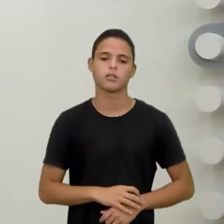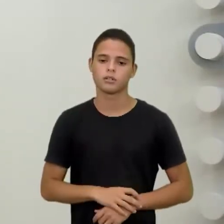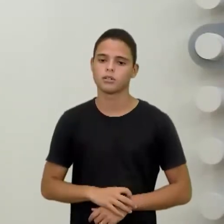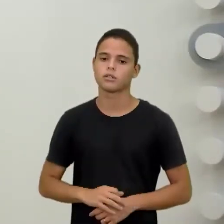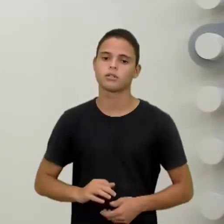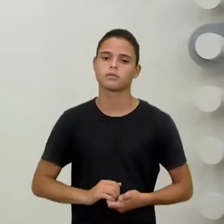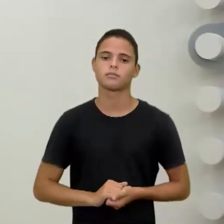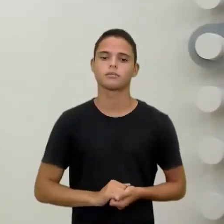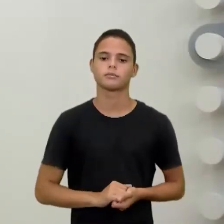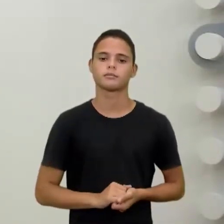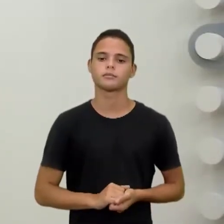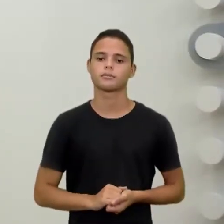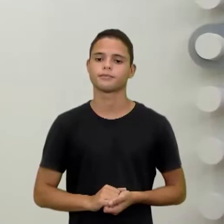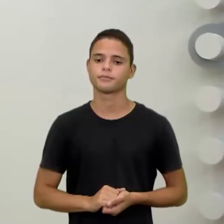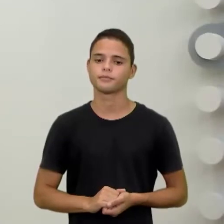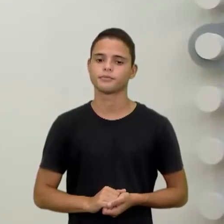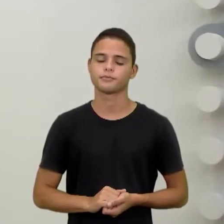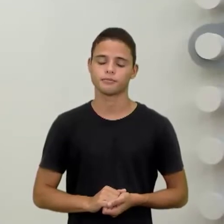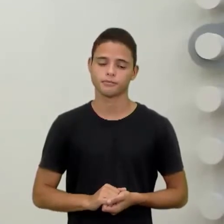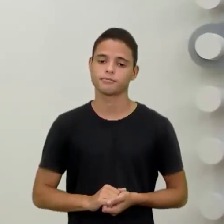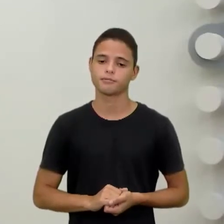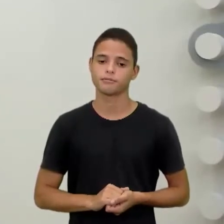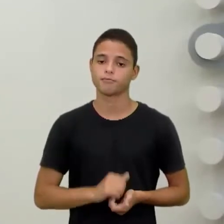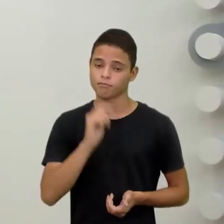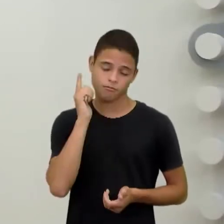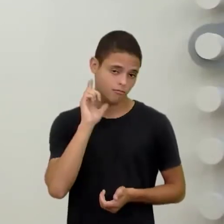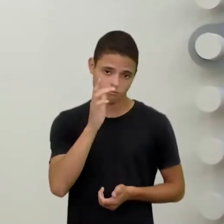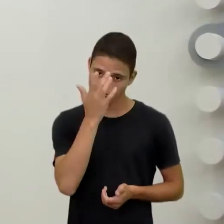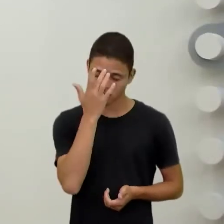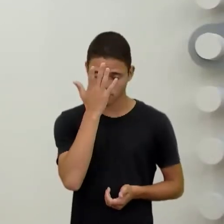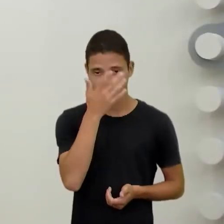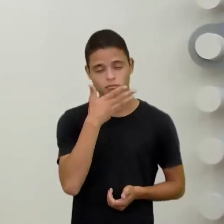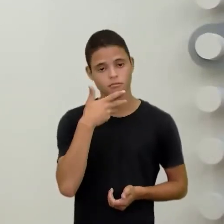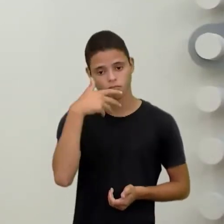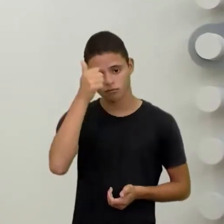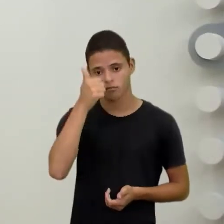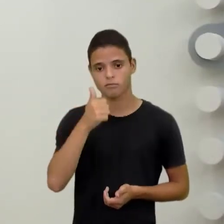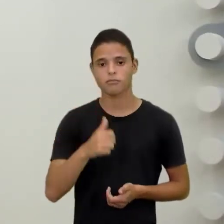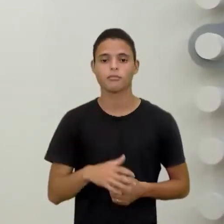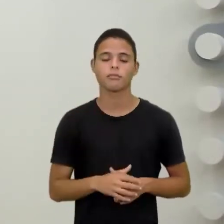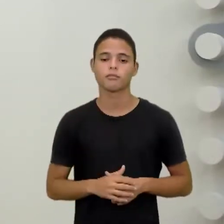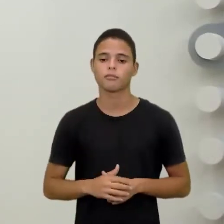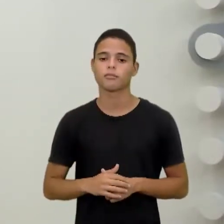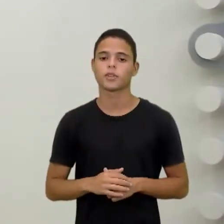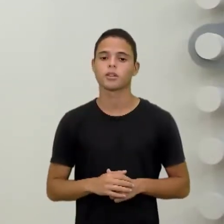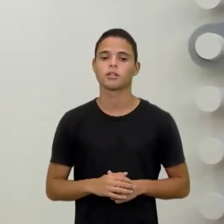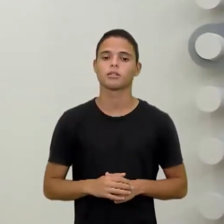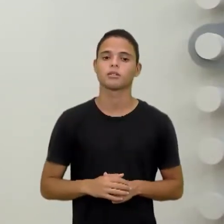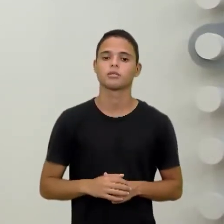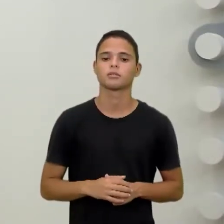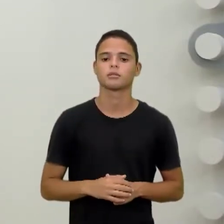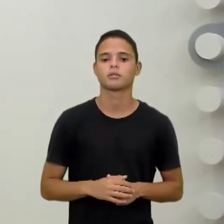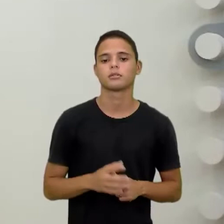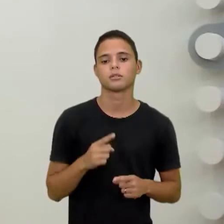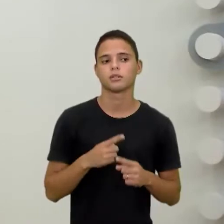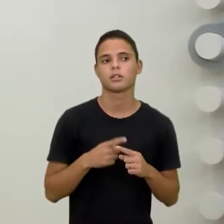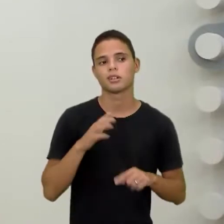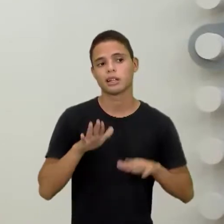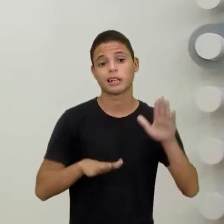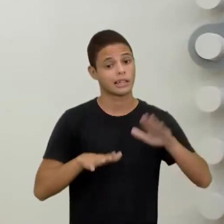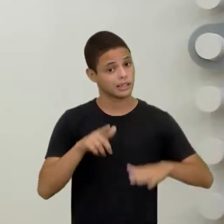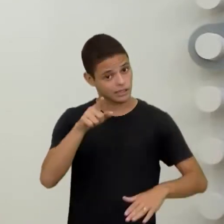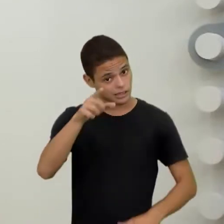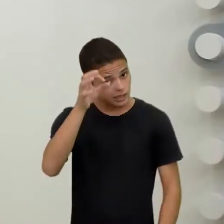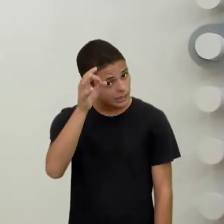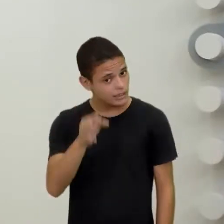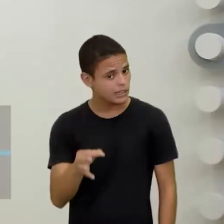vai ter o ponto de vista feito a cabo, né? Ou seja, vai levar vantagem, porque assim, você às vezes pode estar